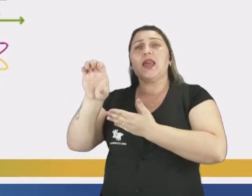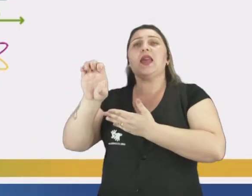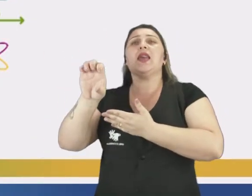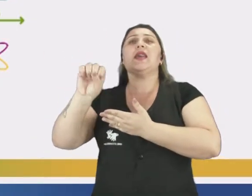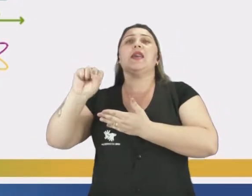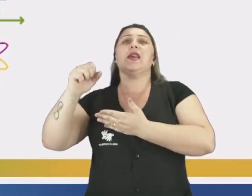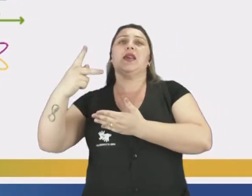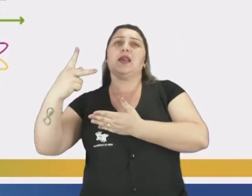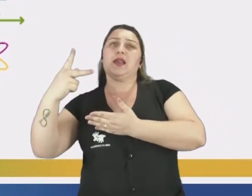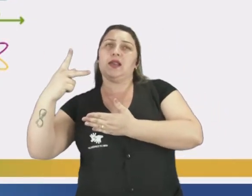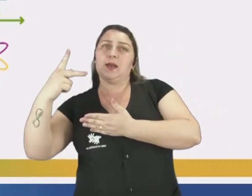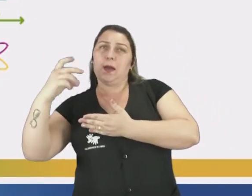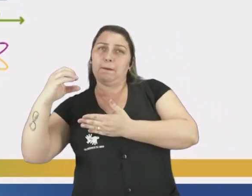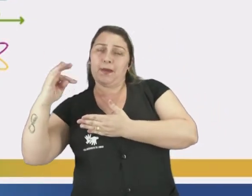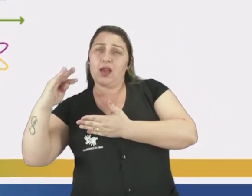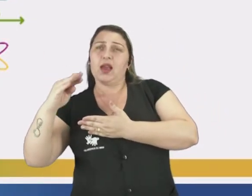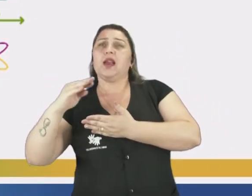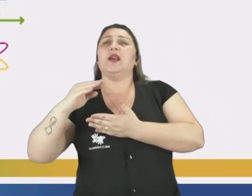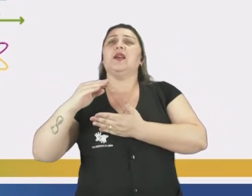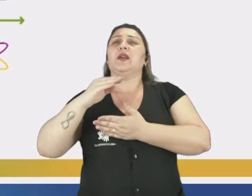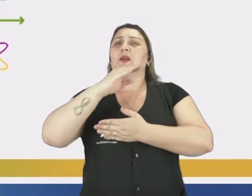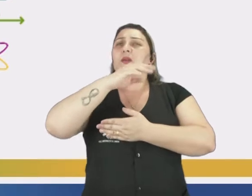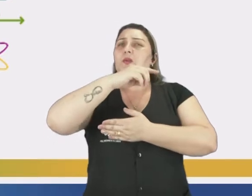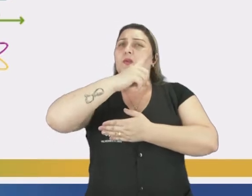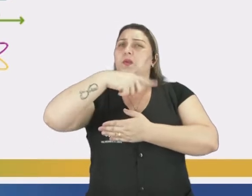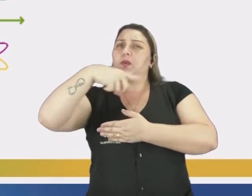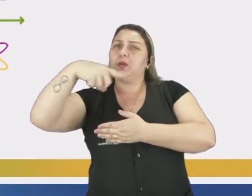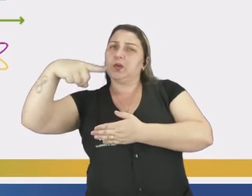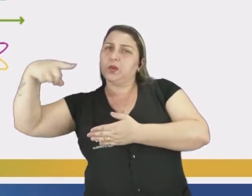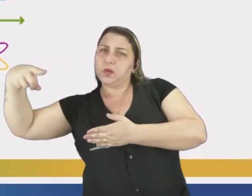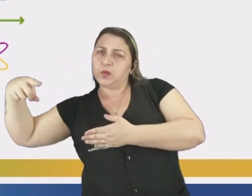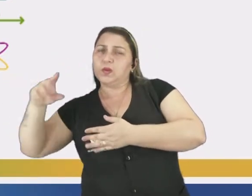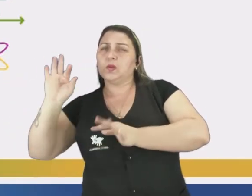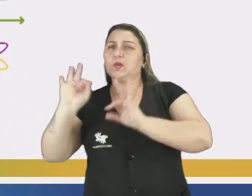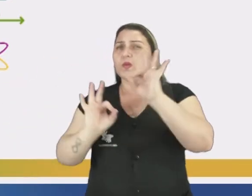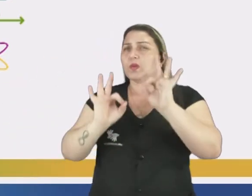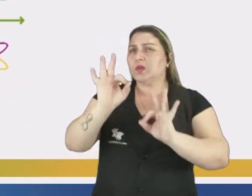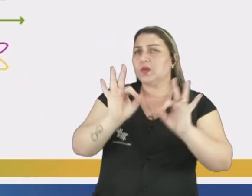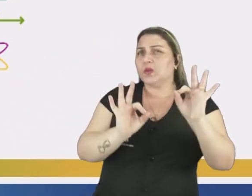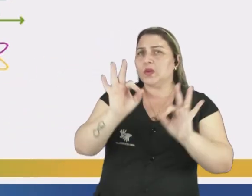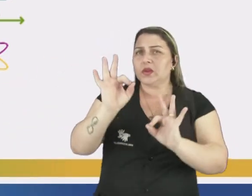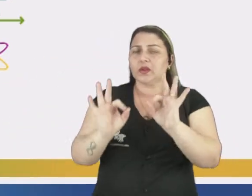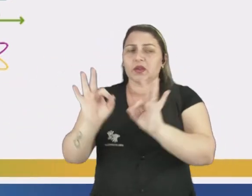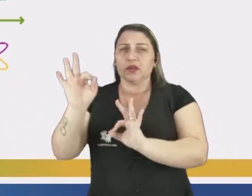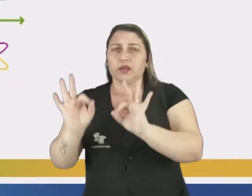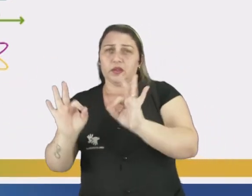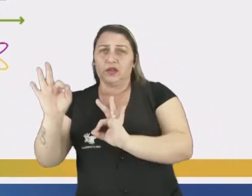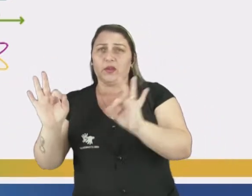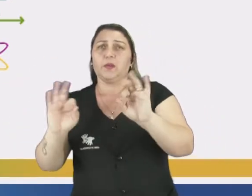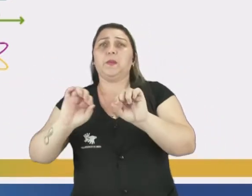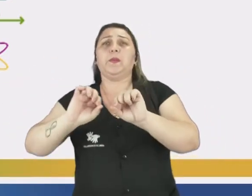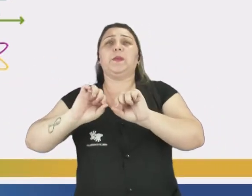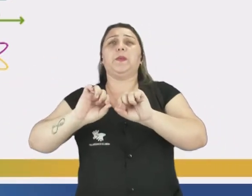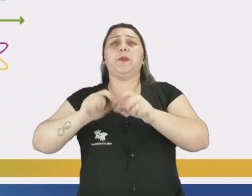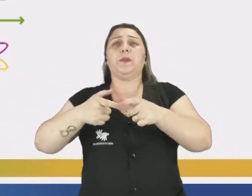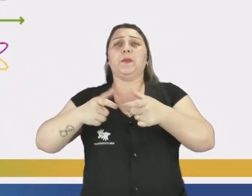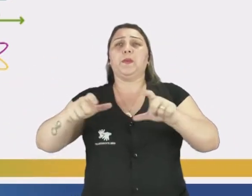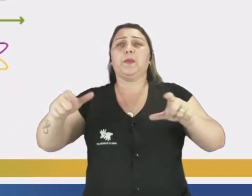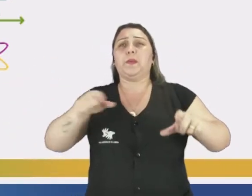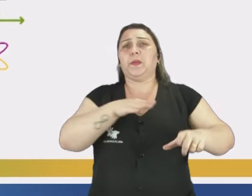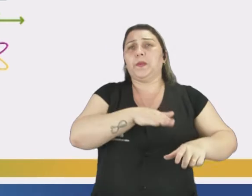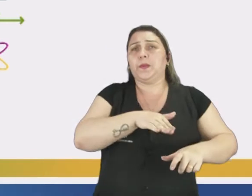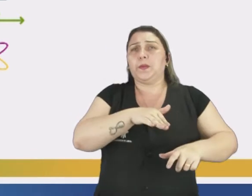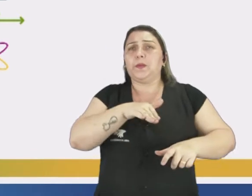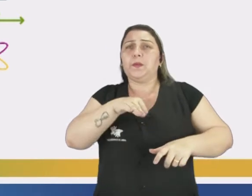quê? São aquelas frequências de vibrações de ondas e elas vão se organizar de forma crescente. E isso